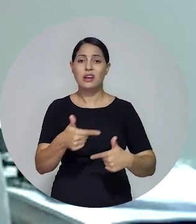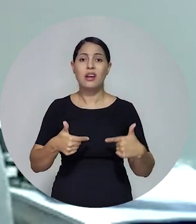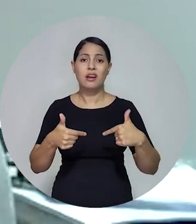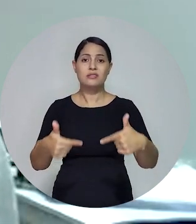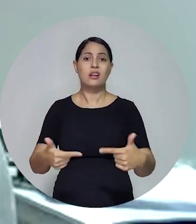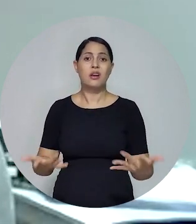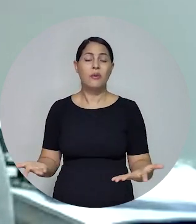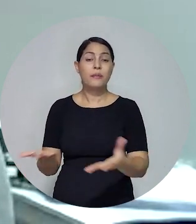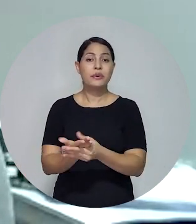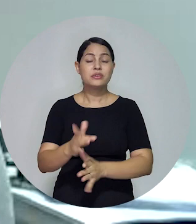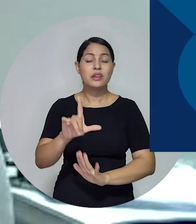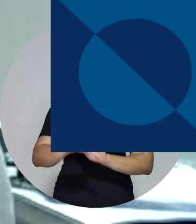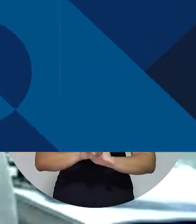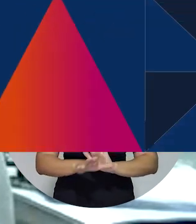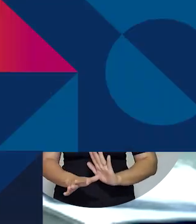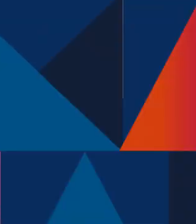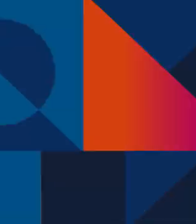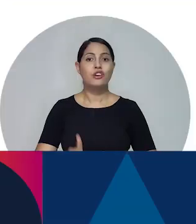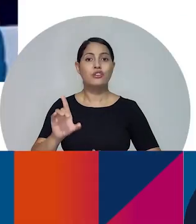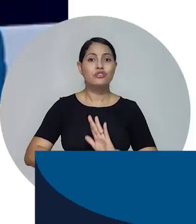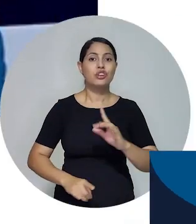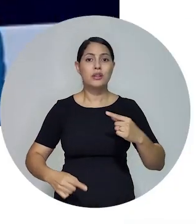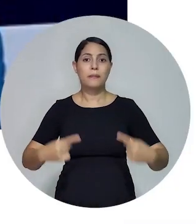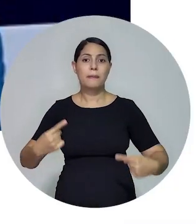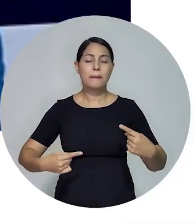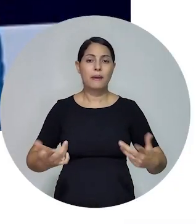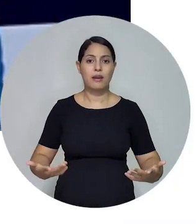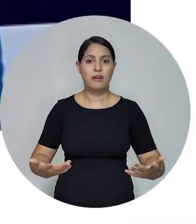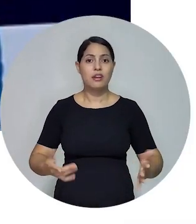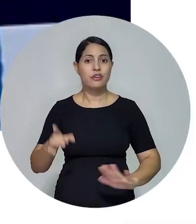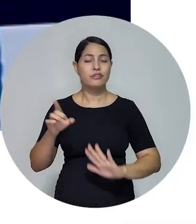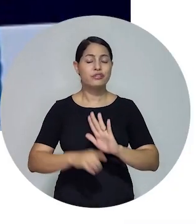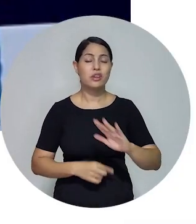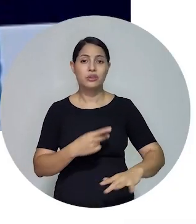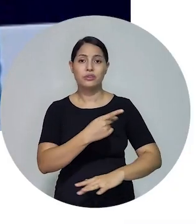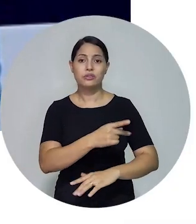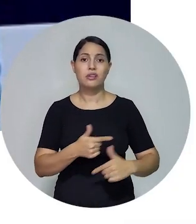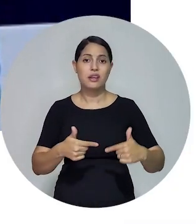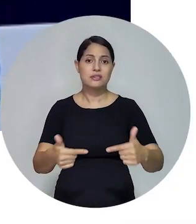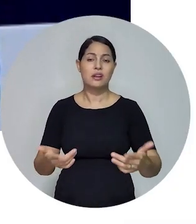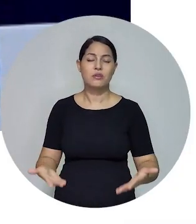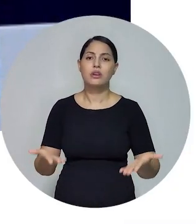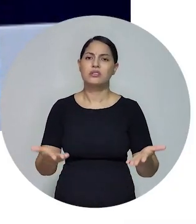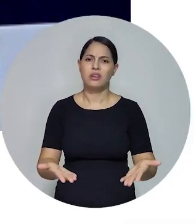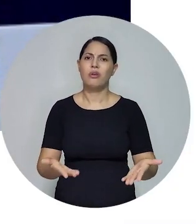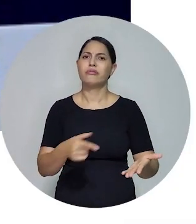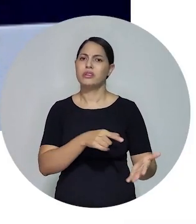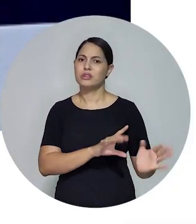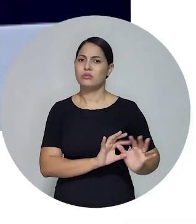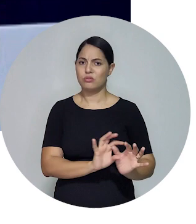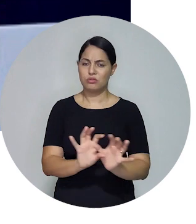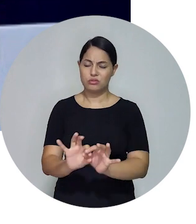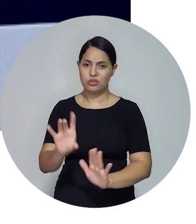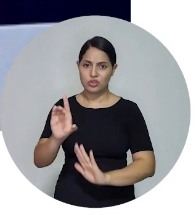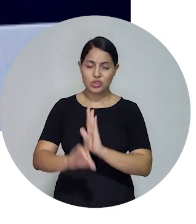profissional. Quando isso ocorre, obviamente, na defesa do Estado Democrático de Direito, do devido processo legal, da ampla defesa